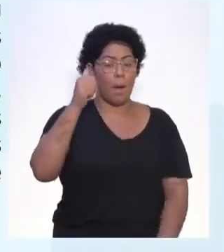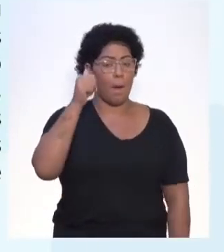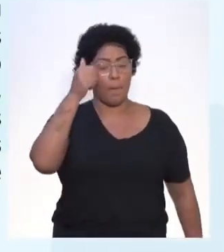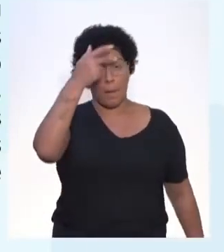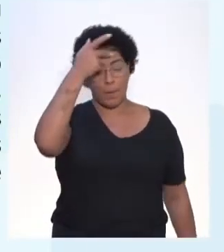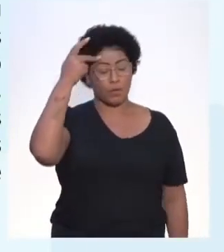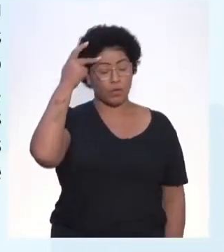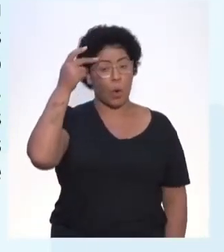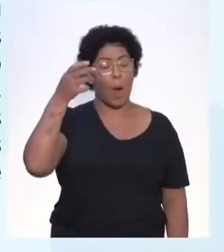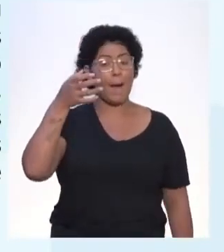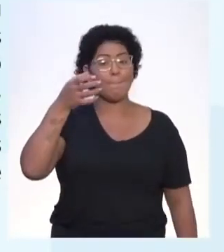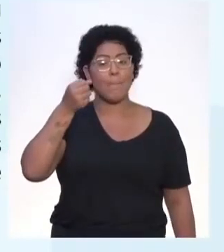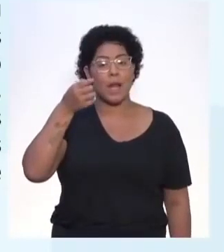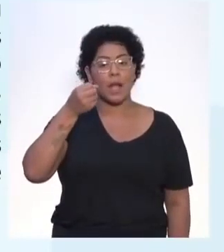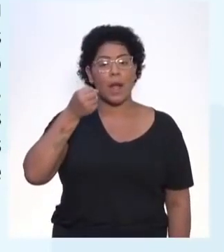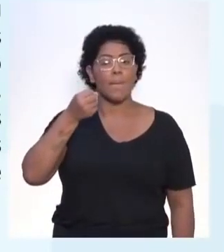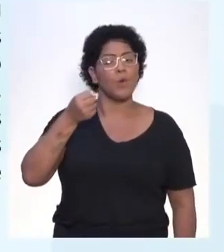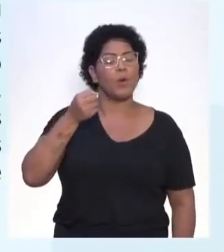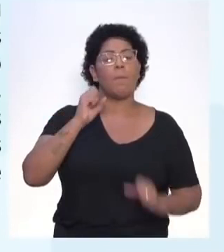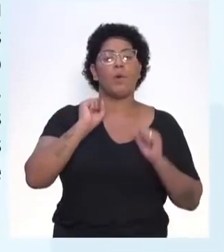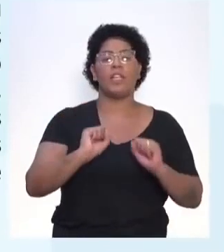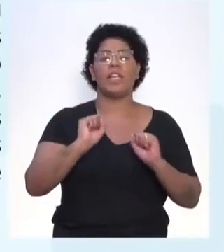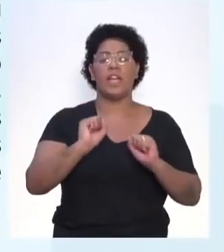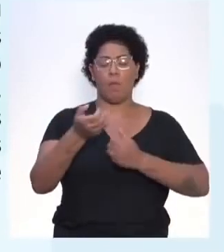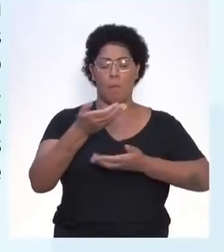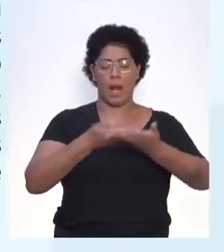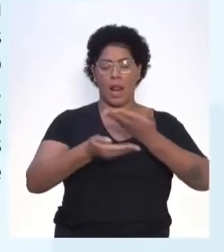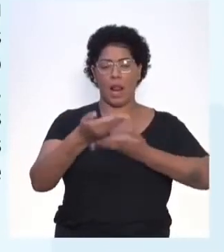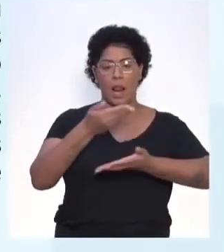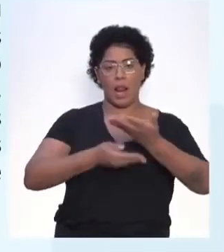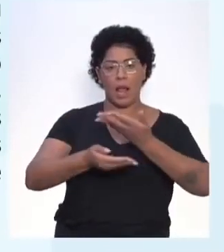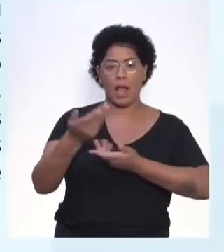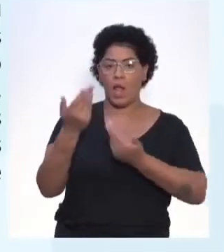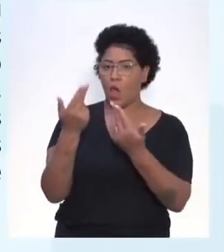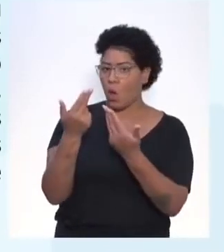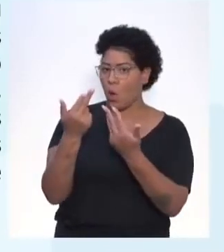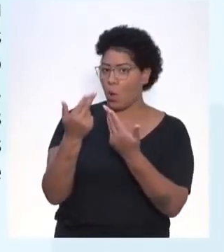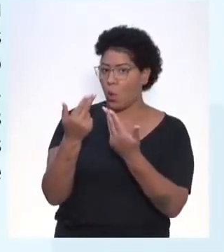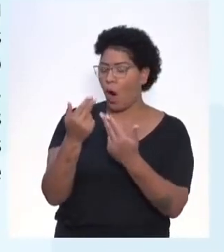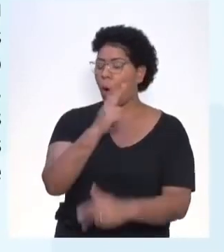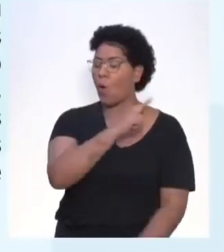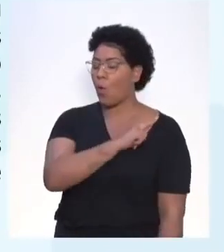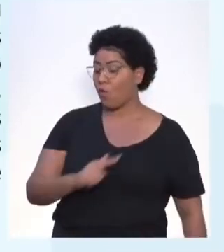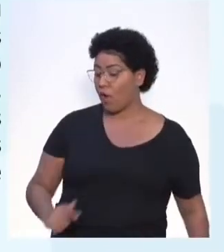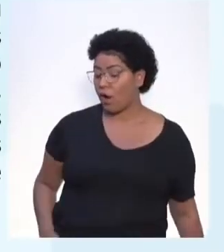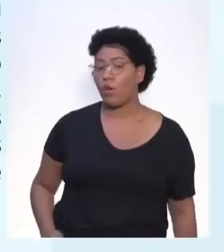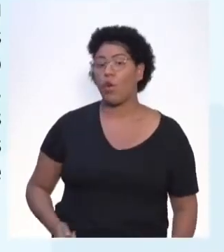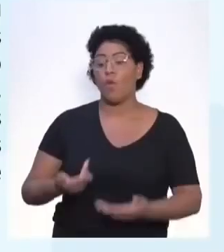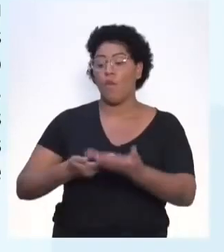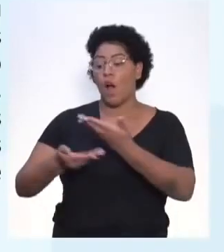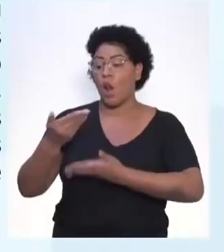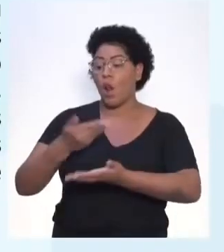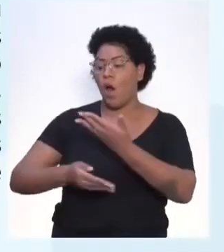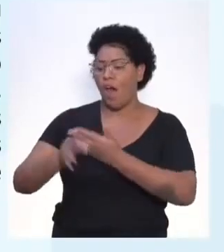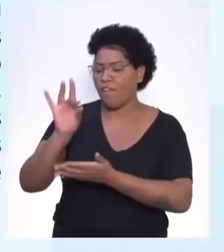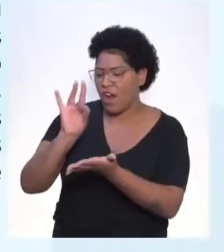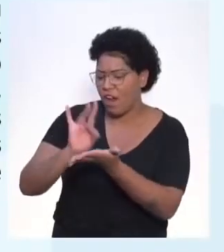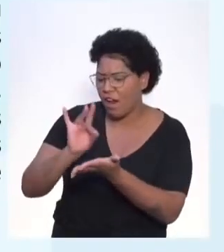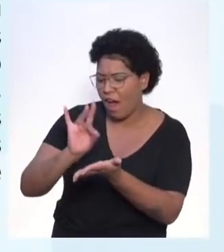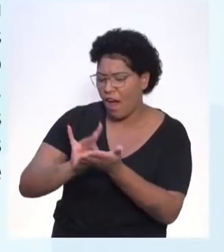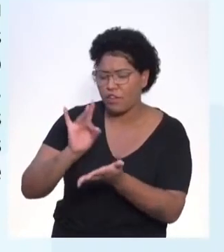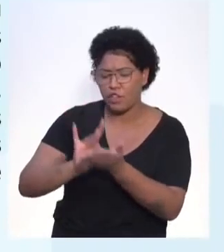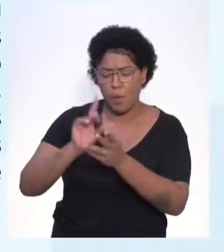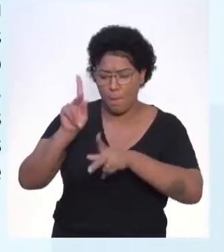ousado falar com o chefe de Ashanti da maneira com que o governador falou com vocês esta manhã. É verdade que a bravura